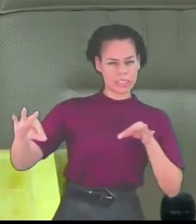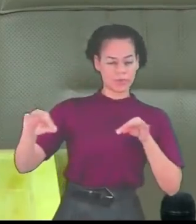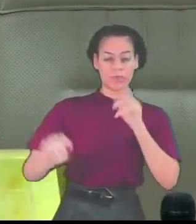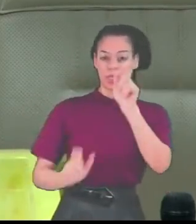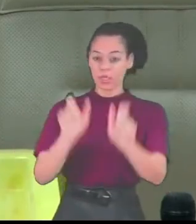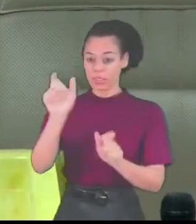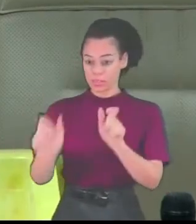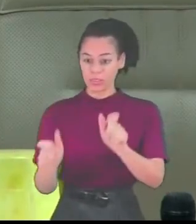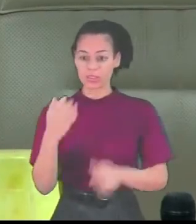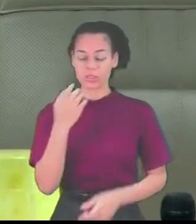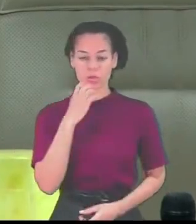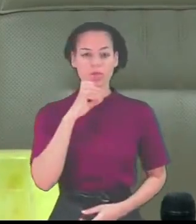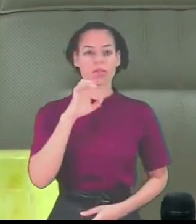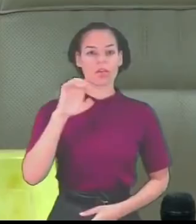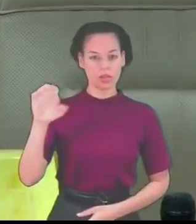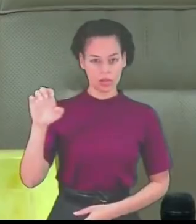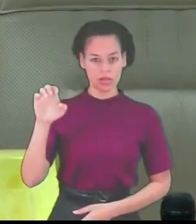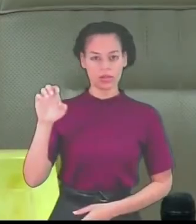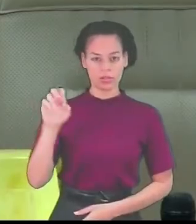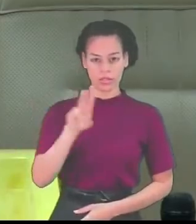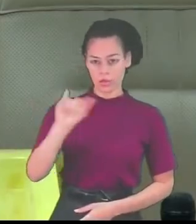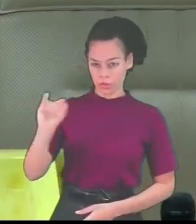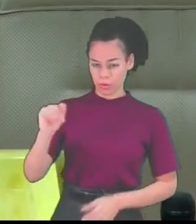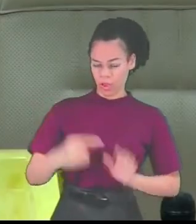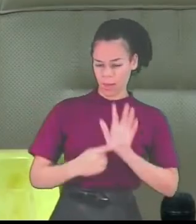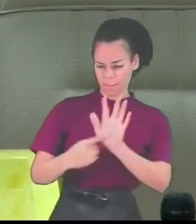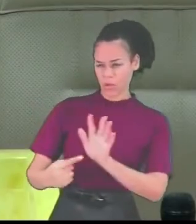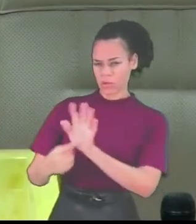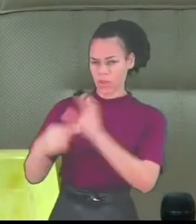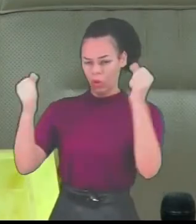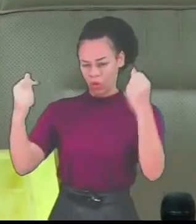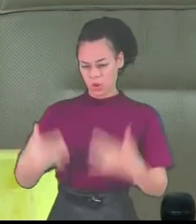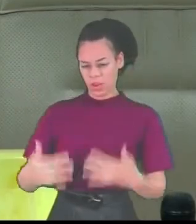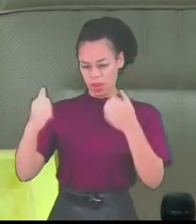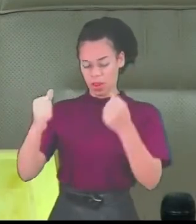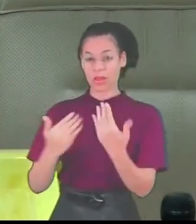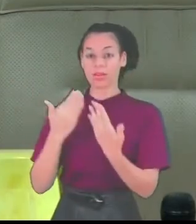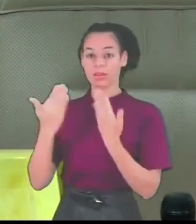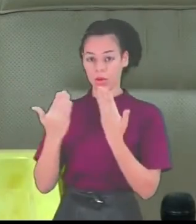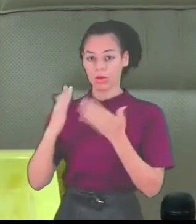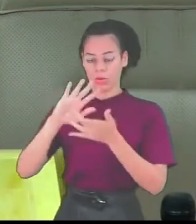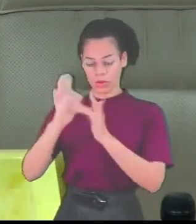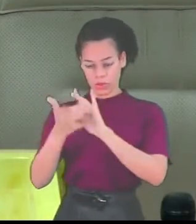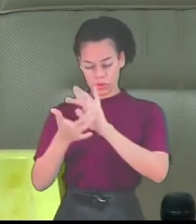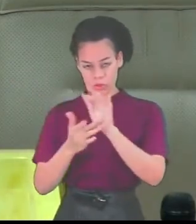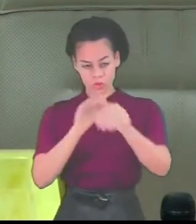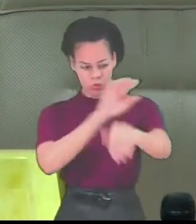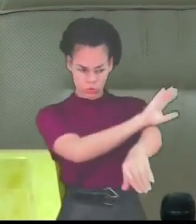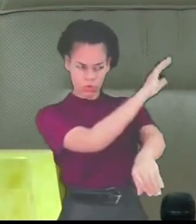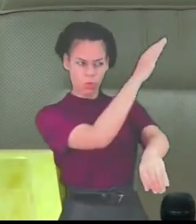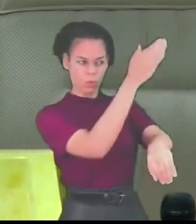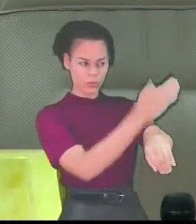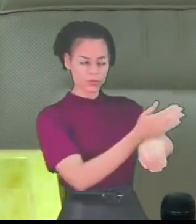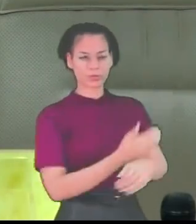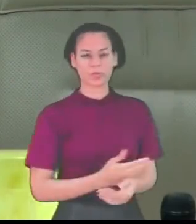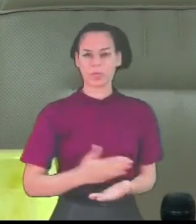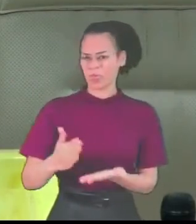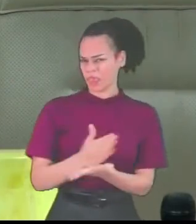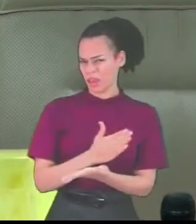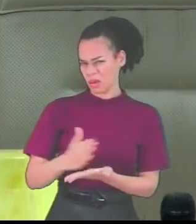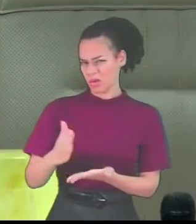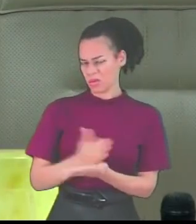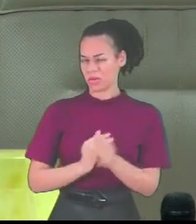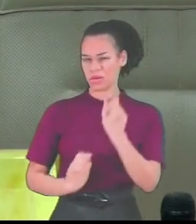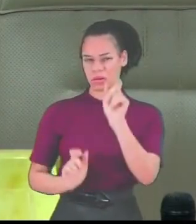Evangelistas eles vão trazer o relato do diálogo de Jesus no monte em alguns com